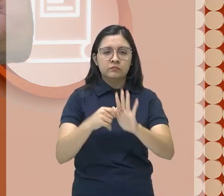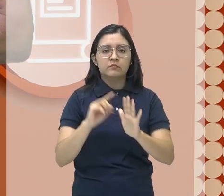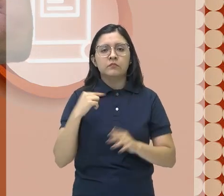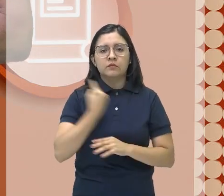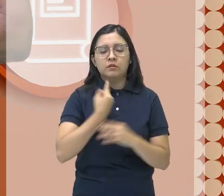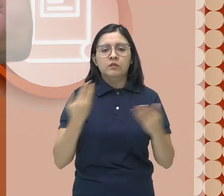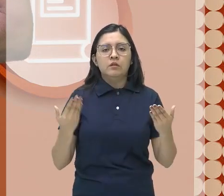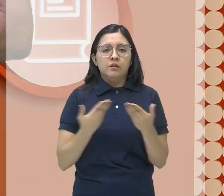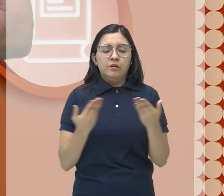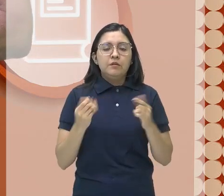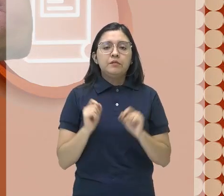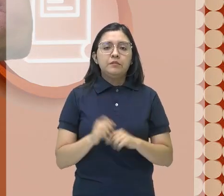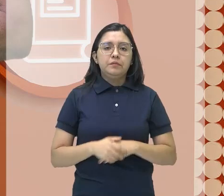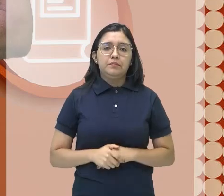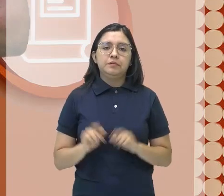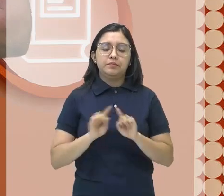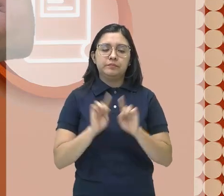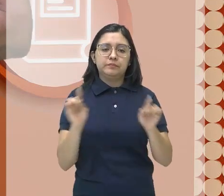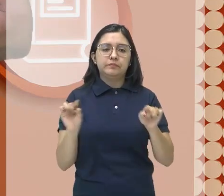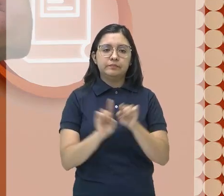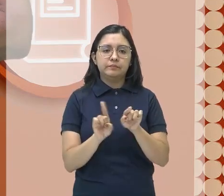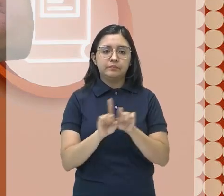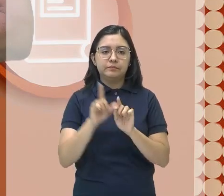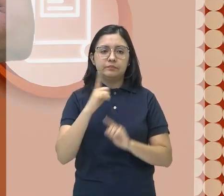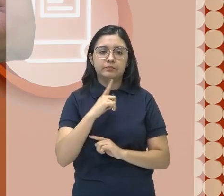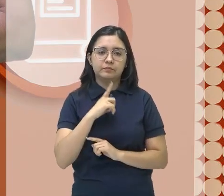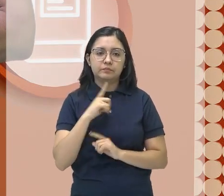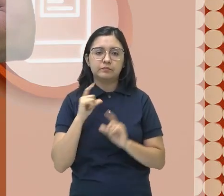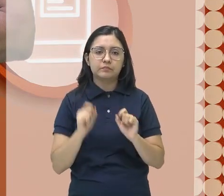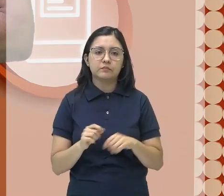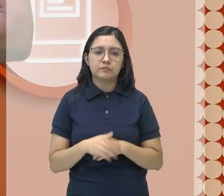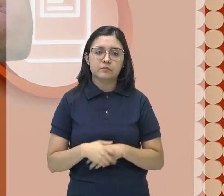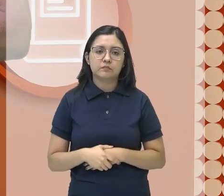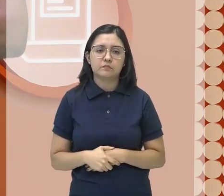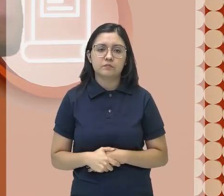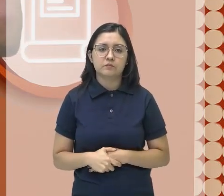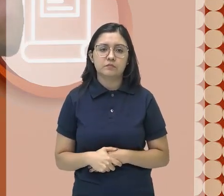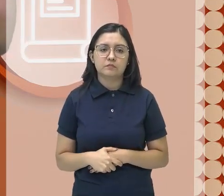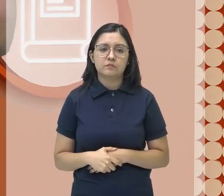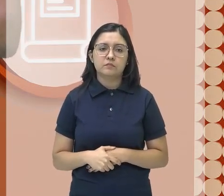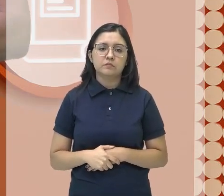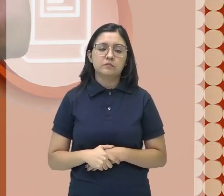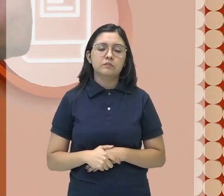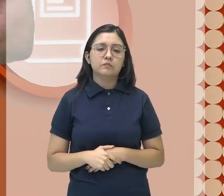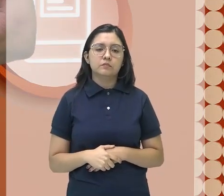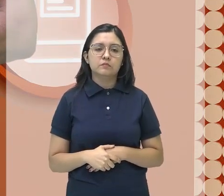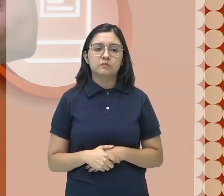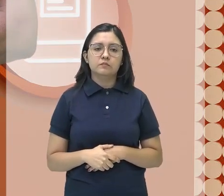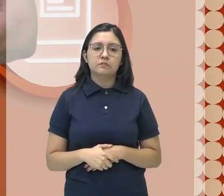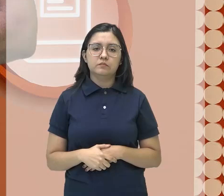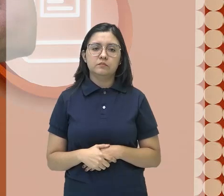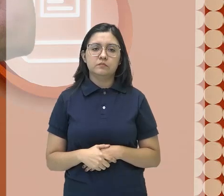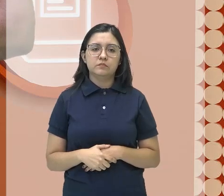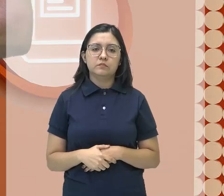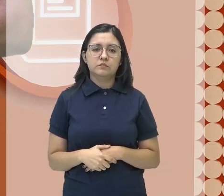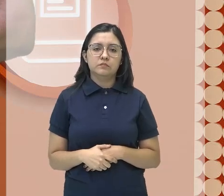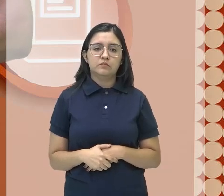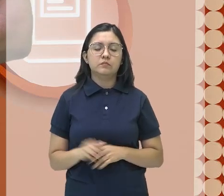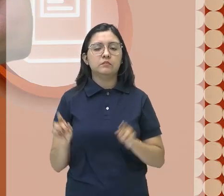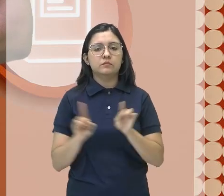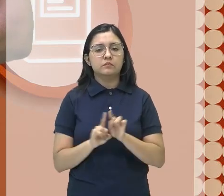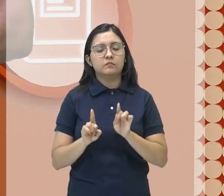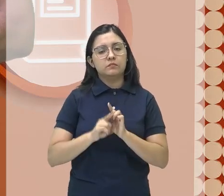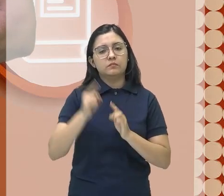aí. Ó. Mas tem também a questão do impulso, né, ao